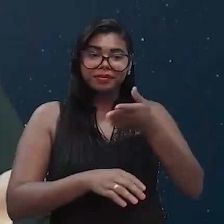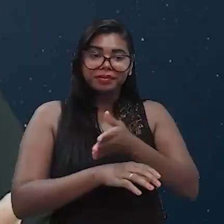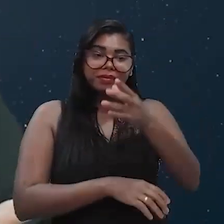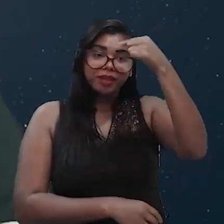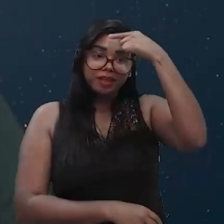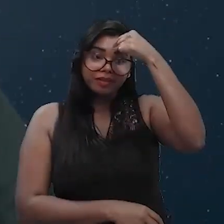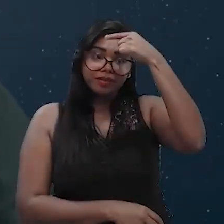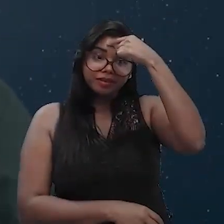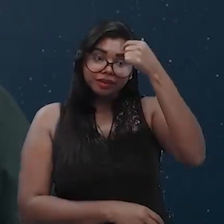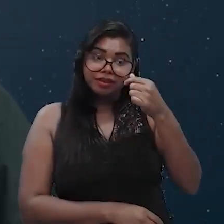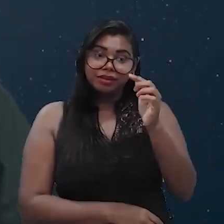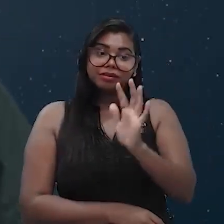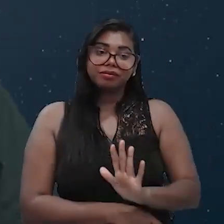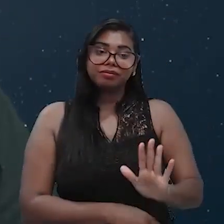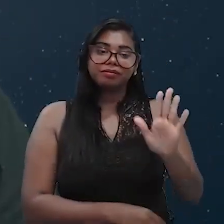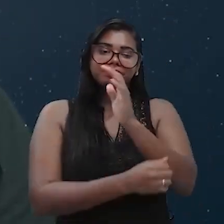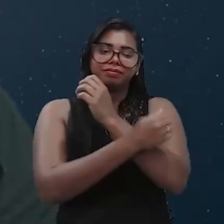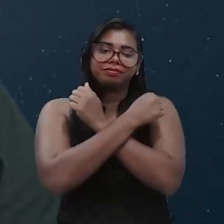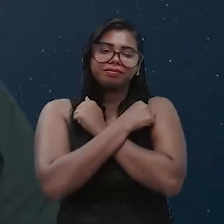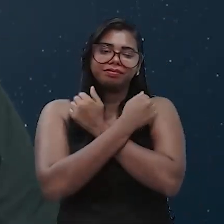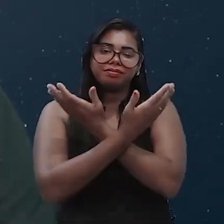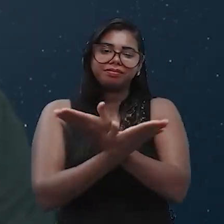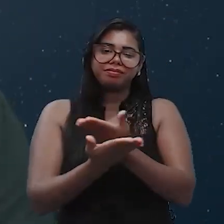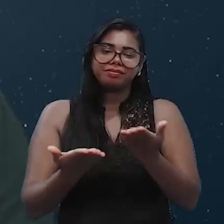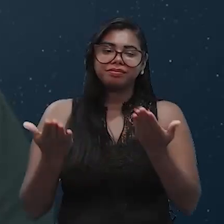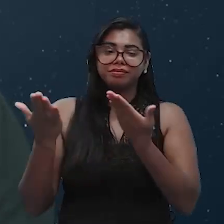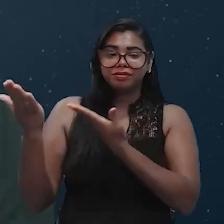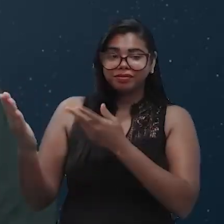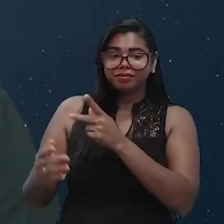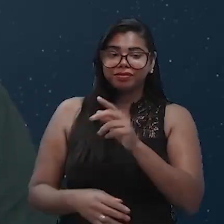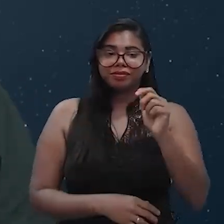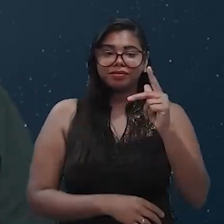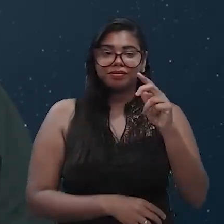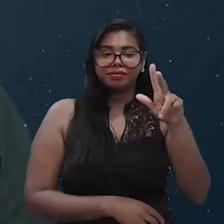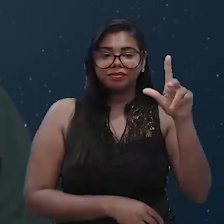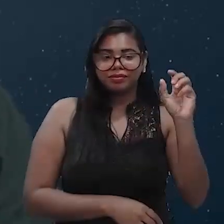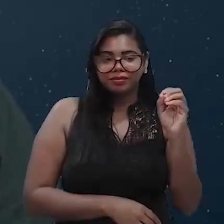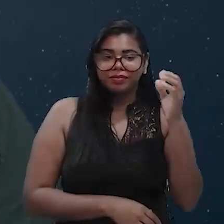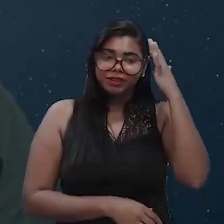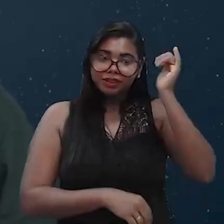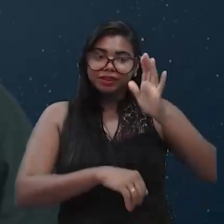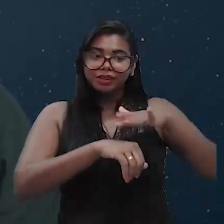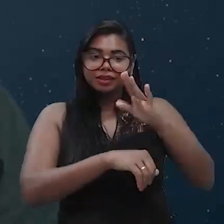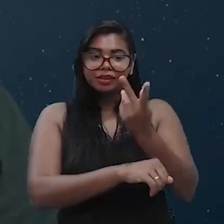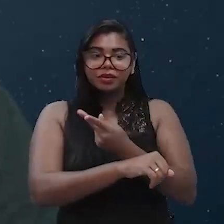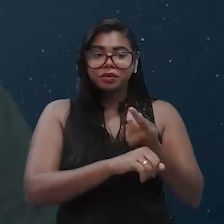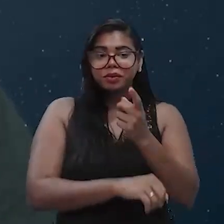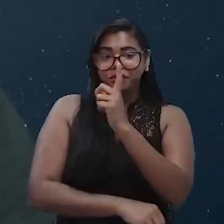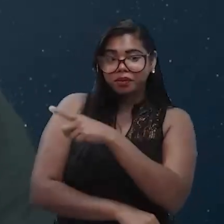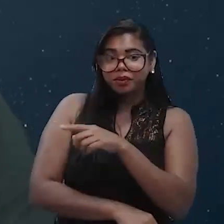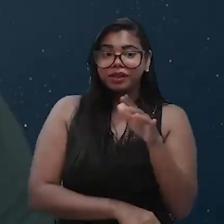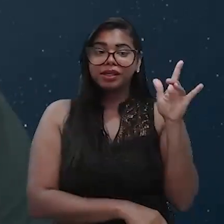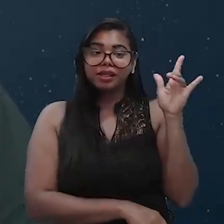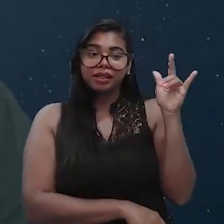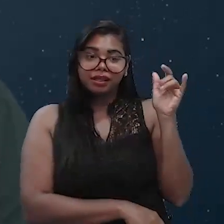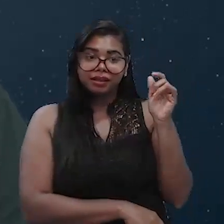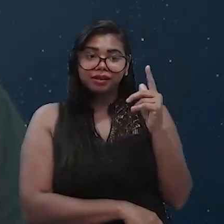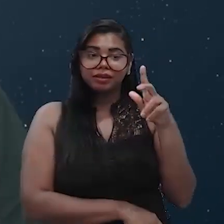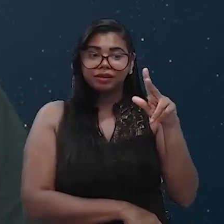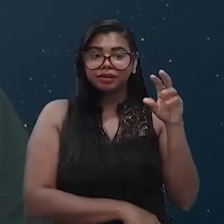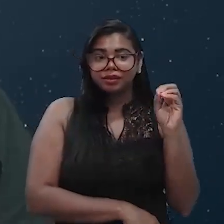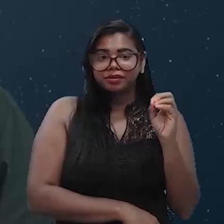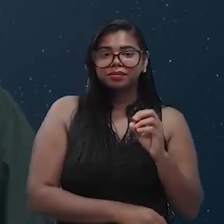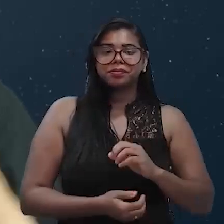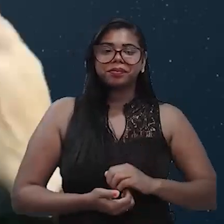Um grande abraço para você, eu me chamo Paulo Vieira e se você quiser saber mais, vai lá no meu Instagram, Paulo Vieira Hipnose. Um